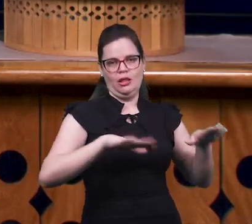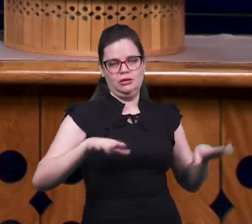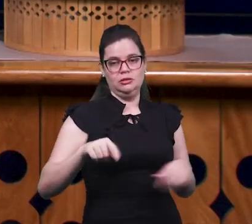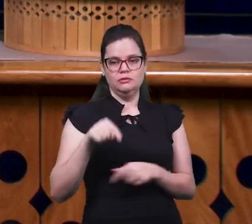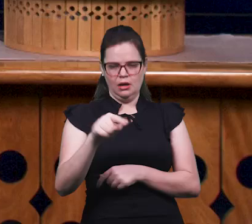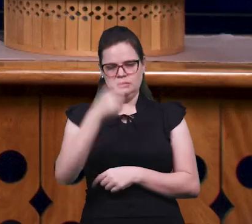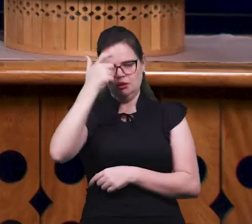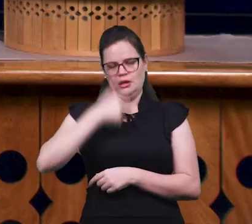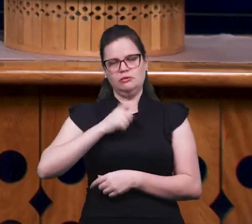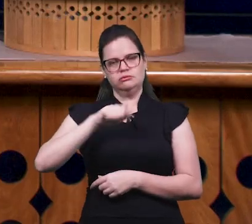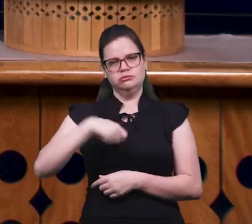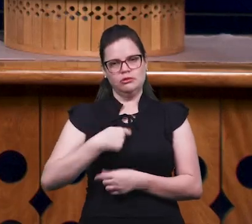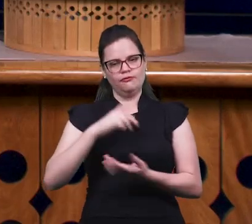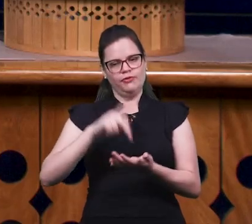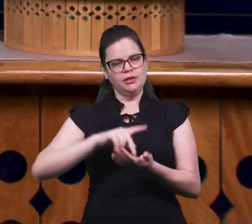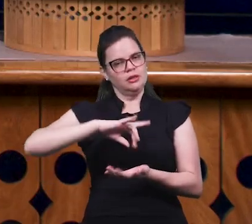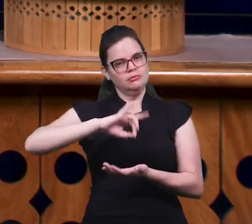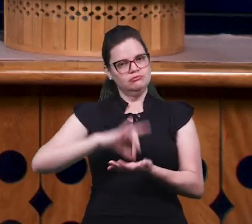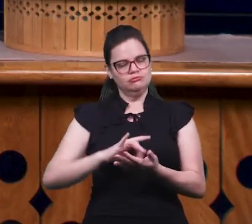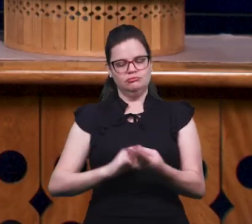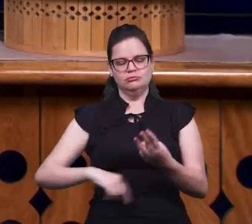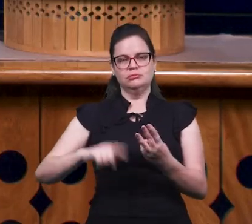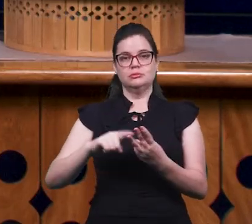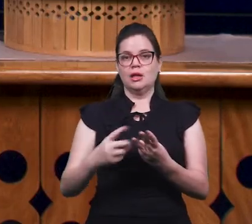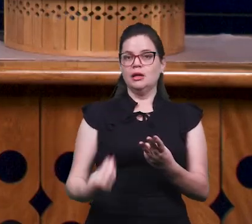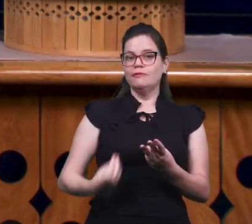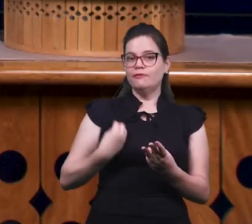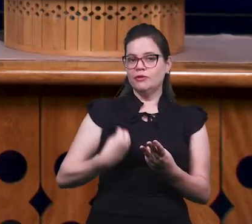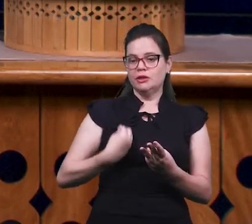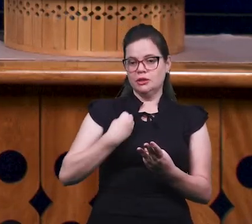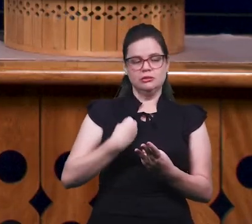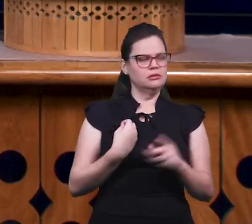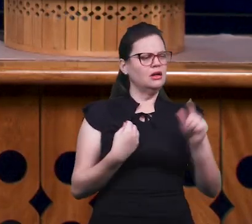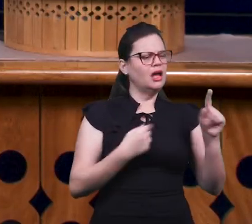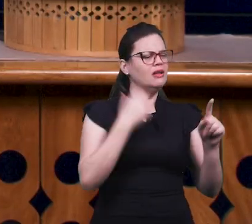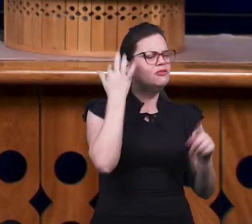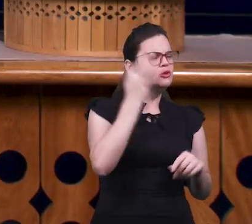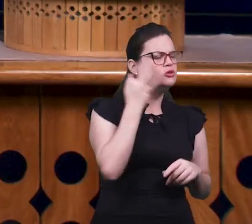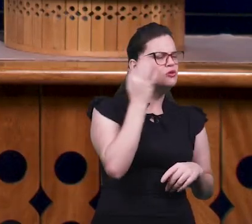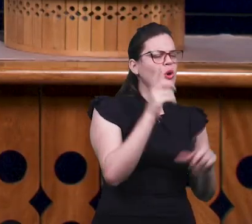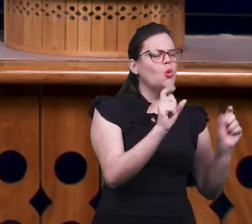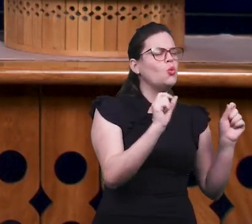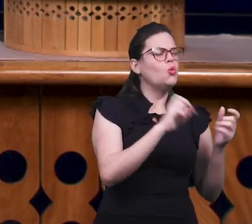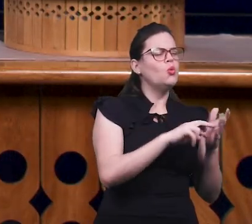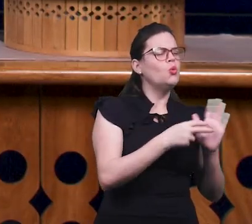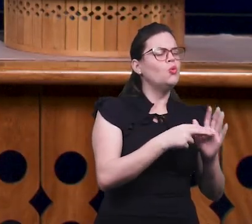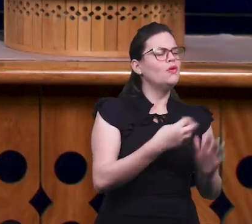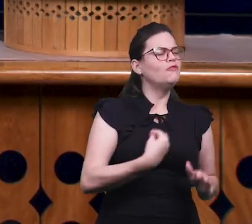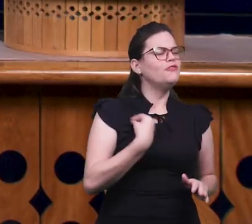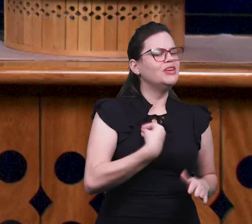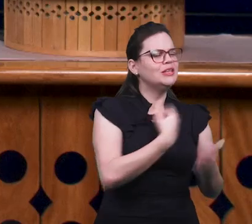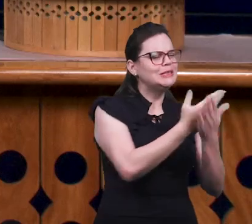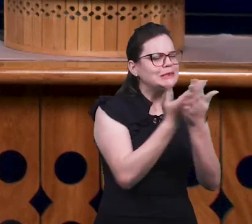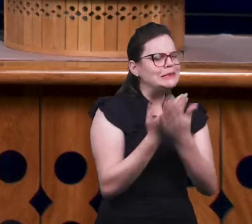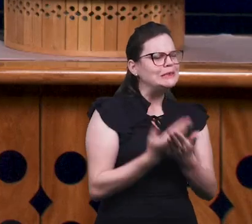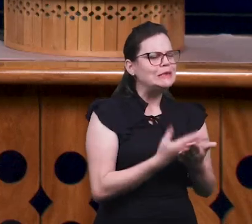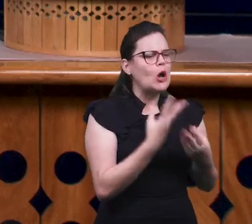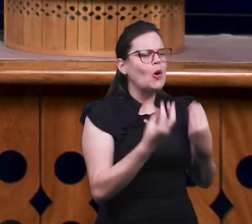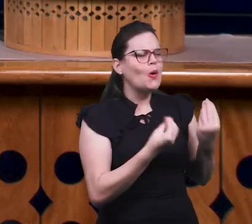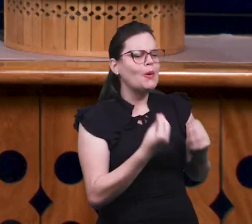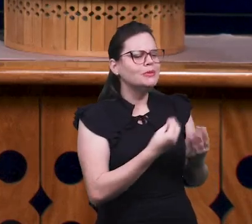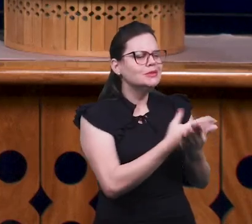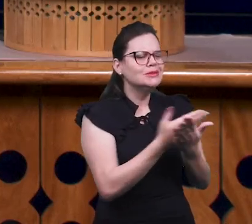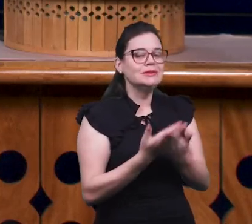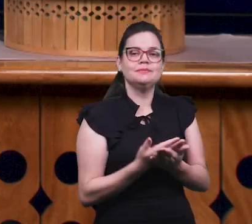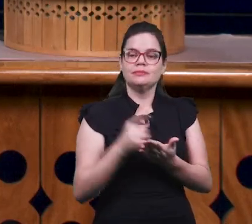Nós fizemos as perguntas que só Deus sabe responder. Então tem coisas que Jesus, quando ele chegou, ele trouxe a resposta toda